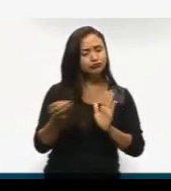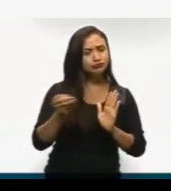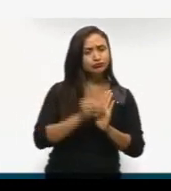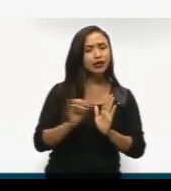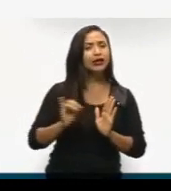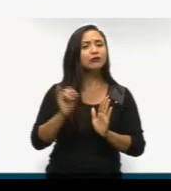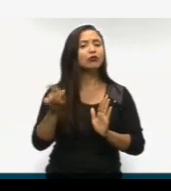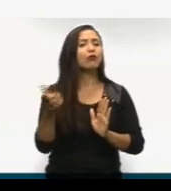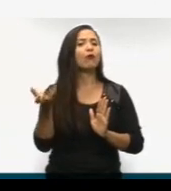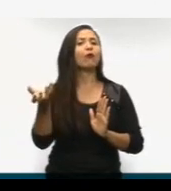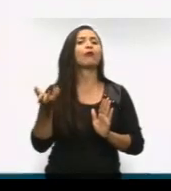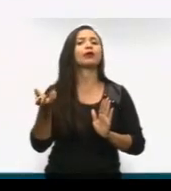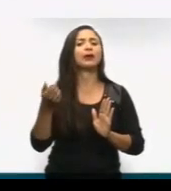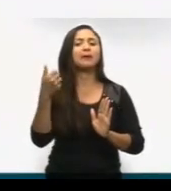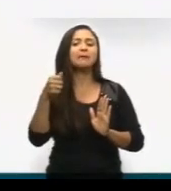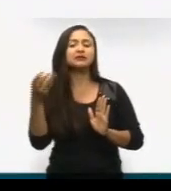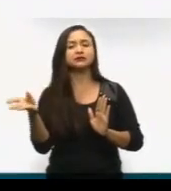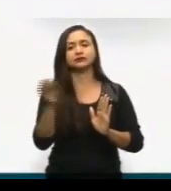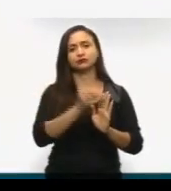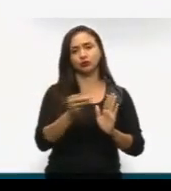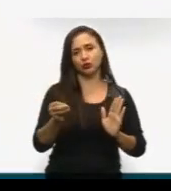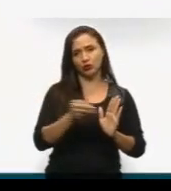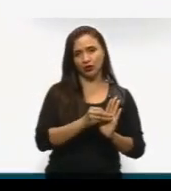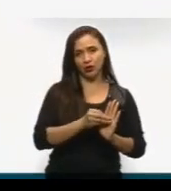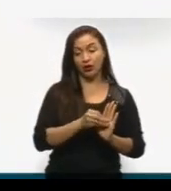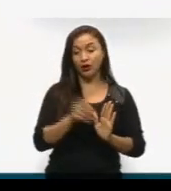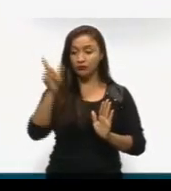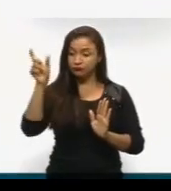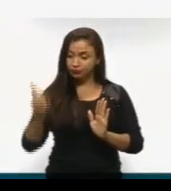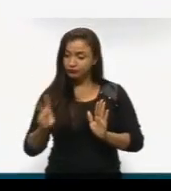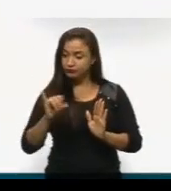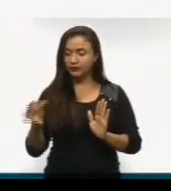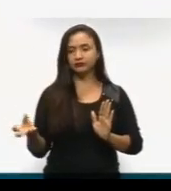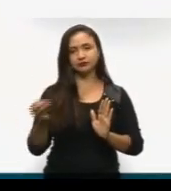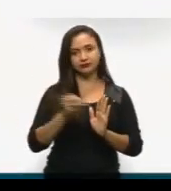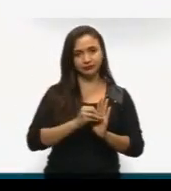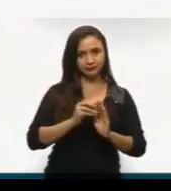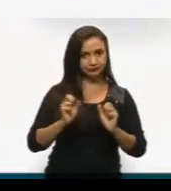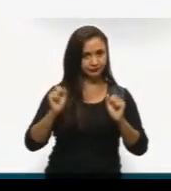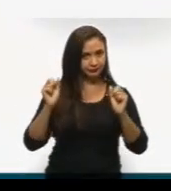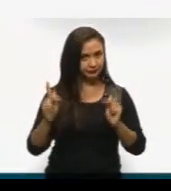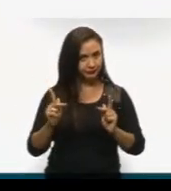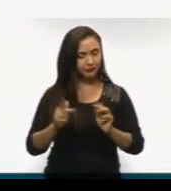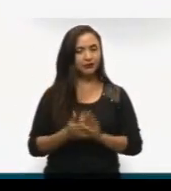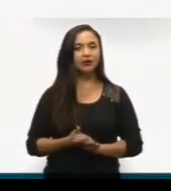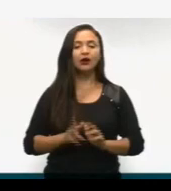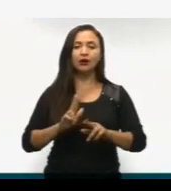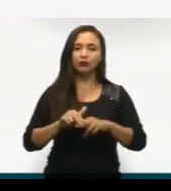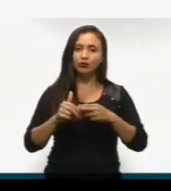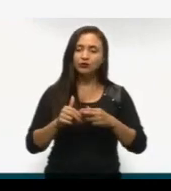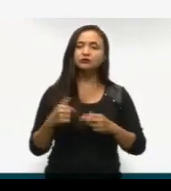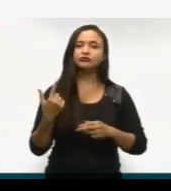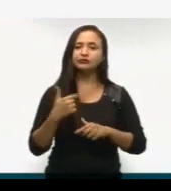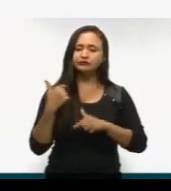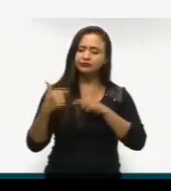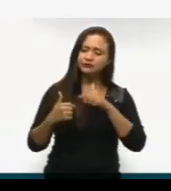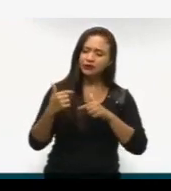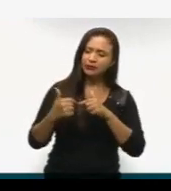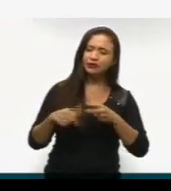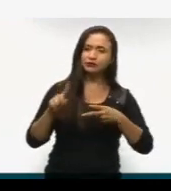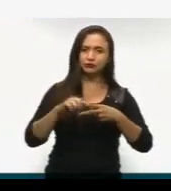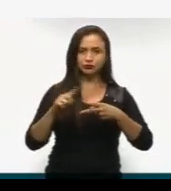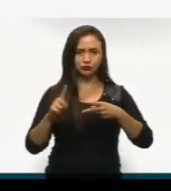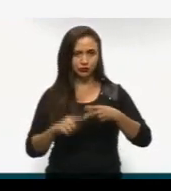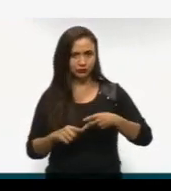ele quiser em cima desse serviço. Ele mesmo vai onerar, ok? Então, por isso a gente vai trabalhar com essas